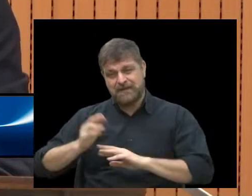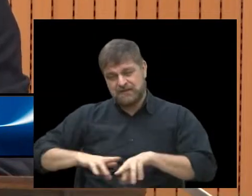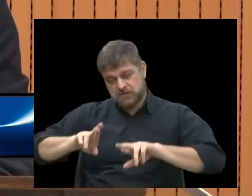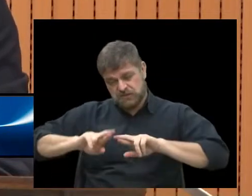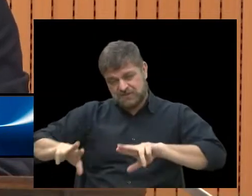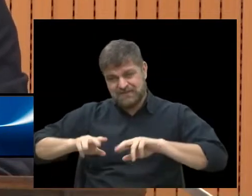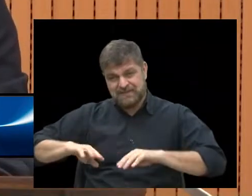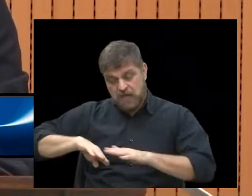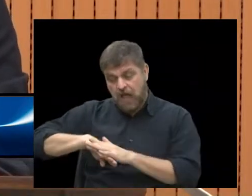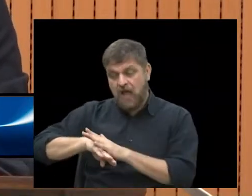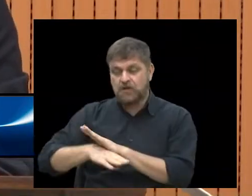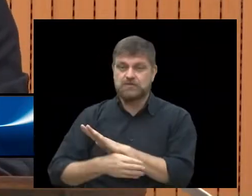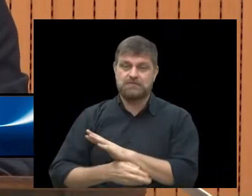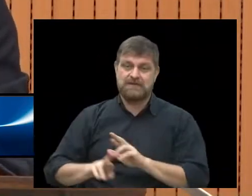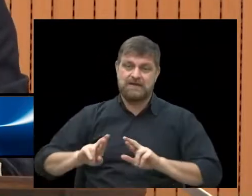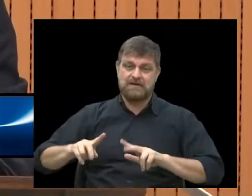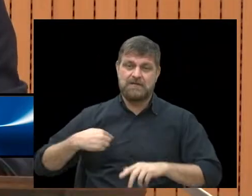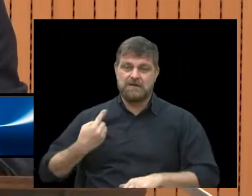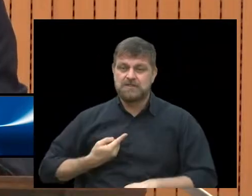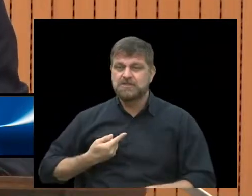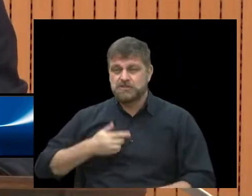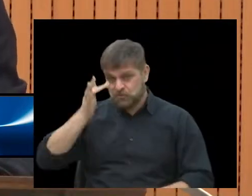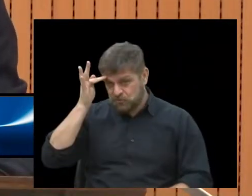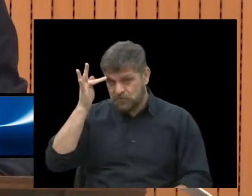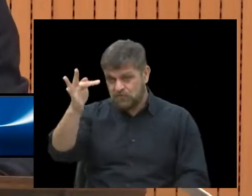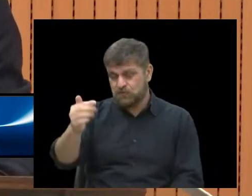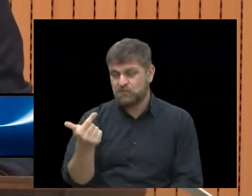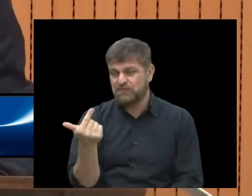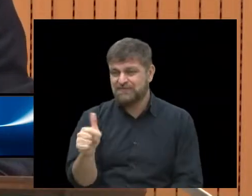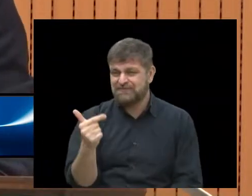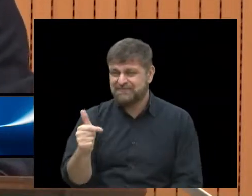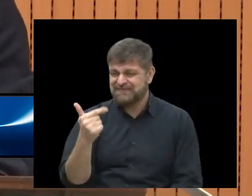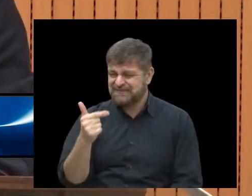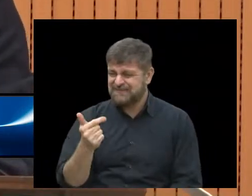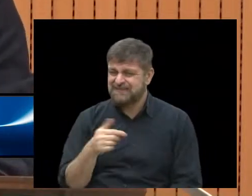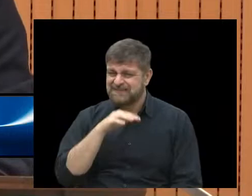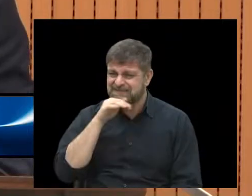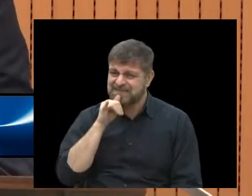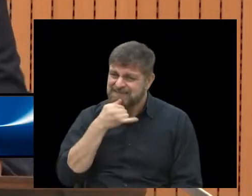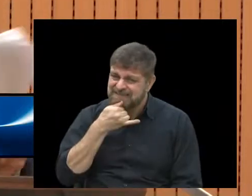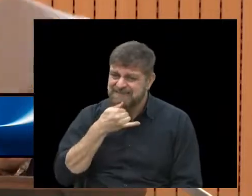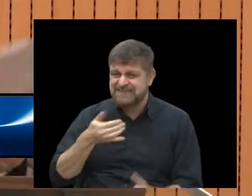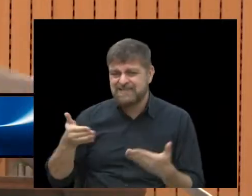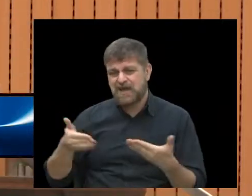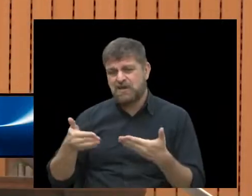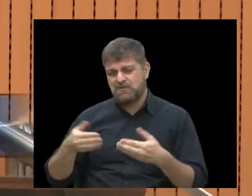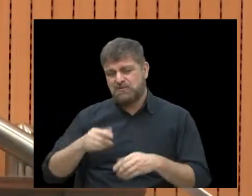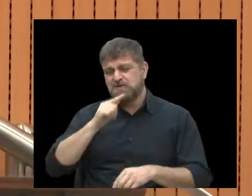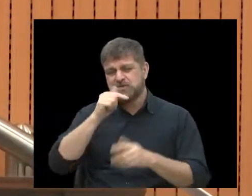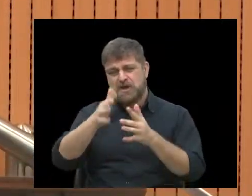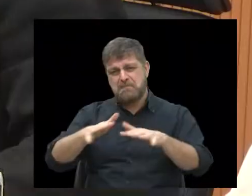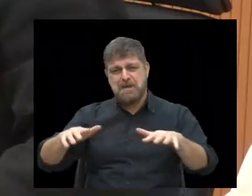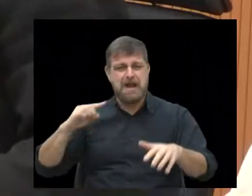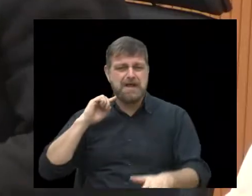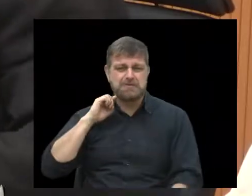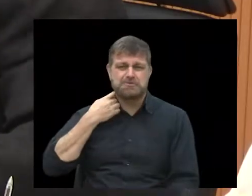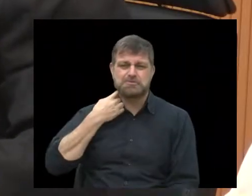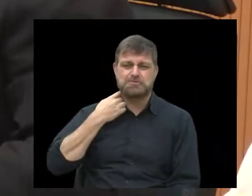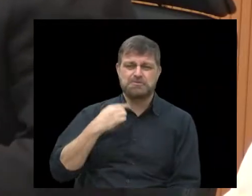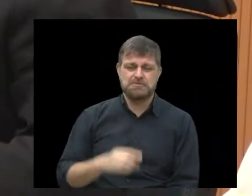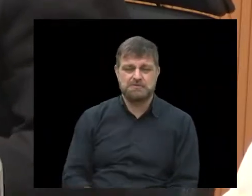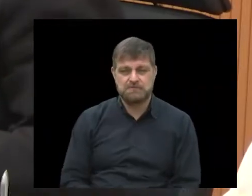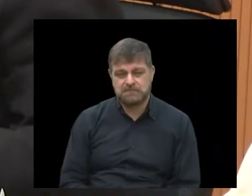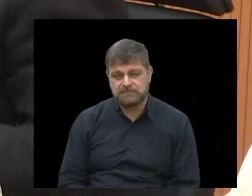mudar alguns hábitos, para que nós não tenhamos no futuro o desprazer que estamos tendo hoje. Obrigado, vereador